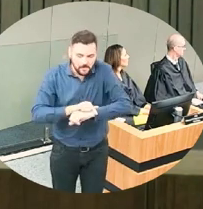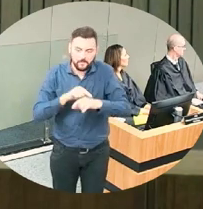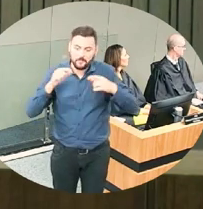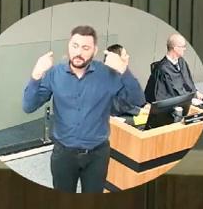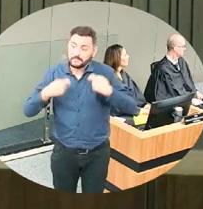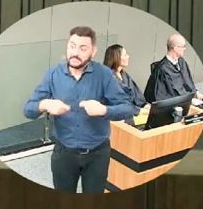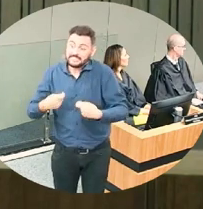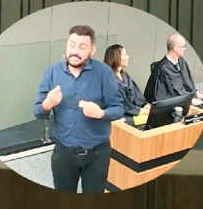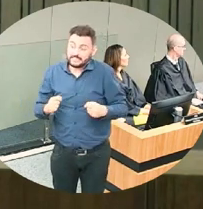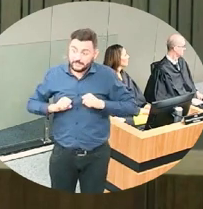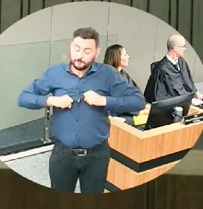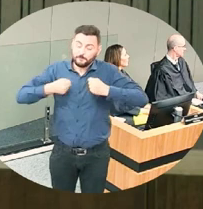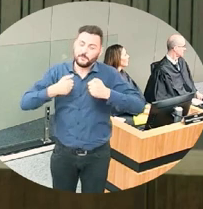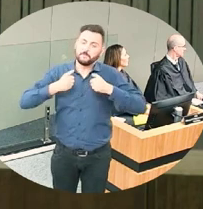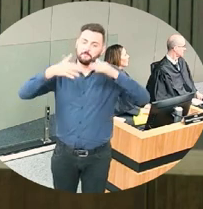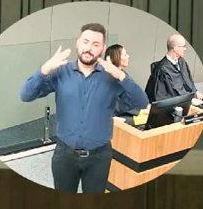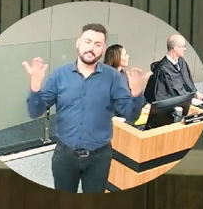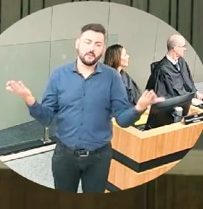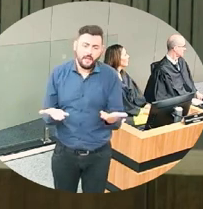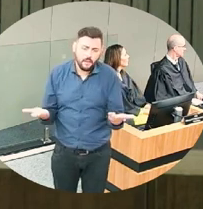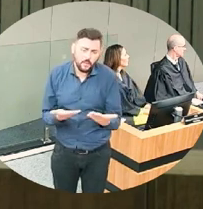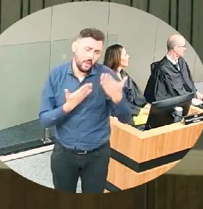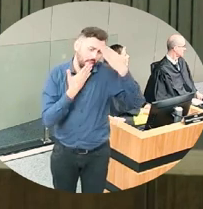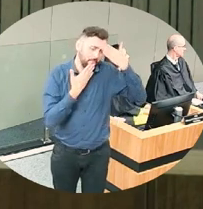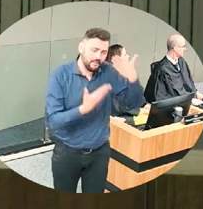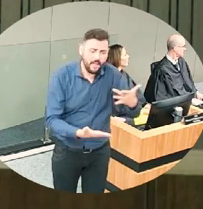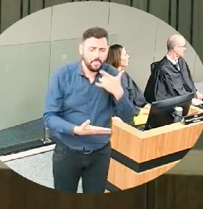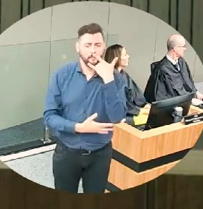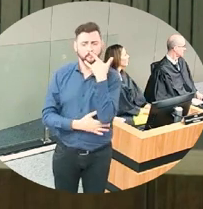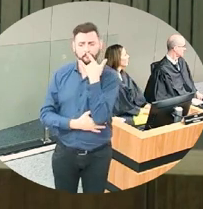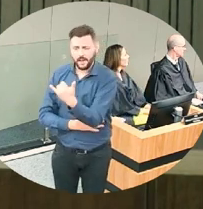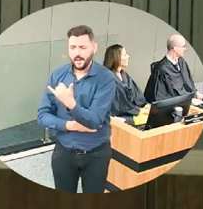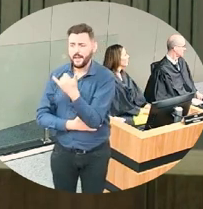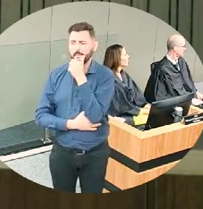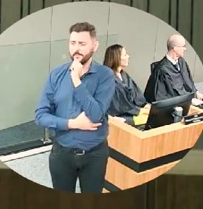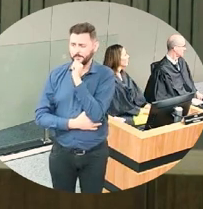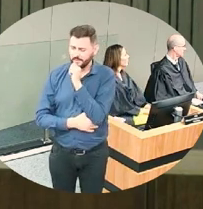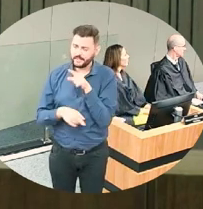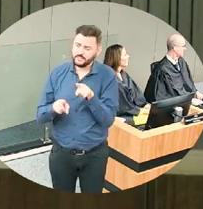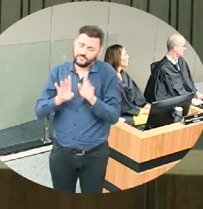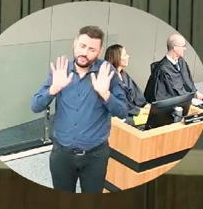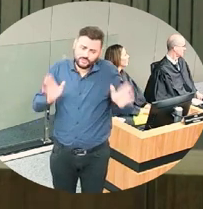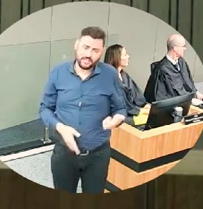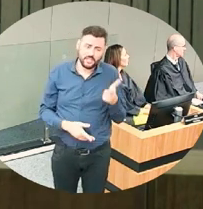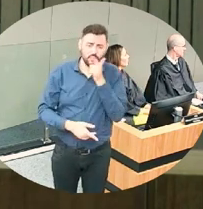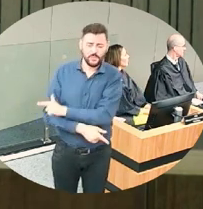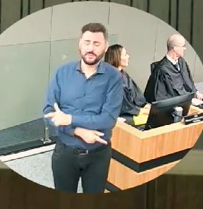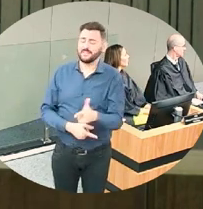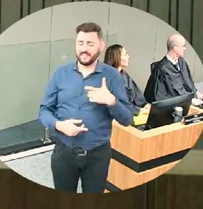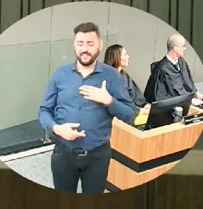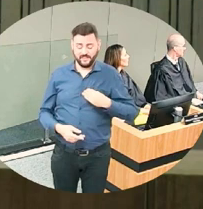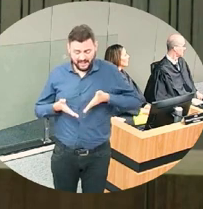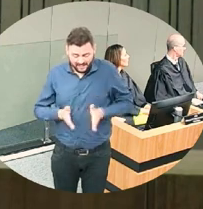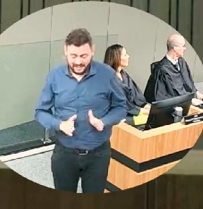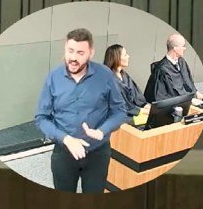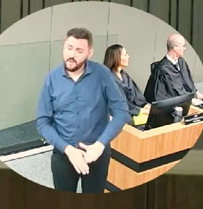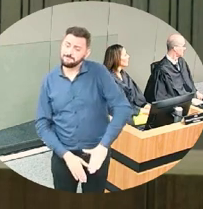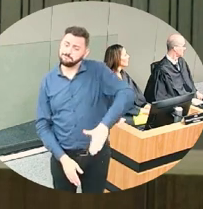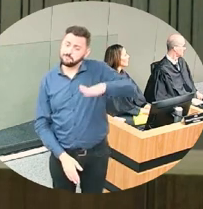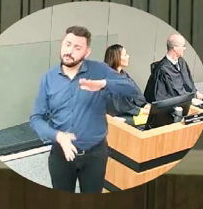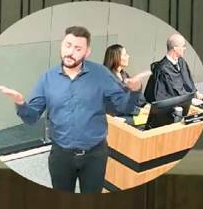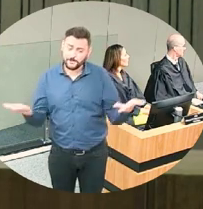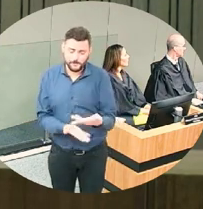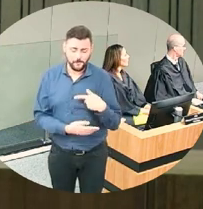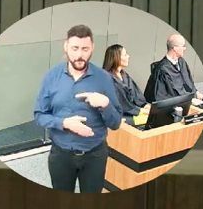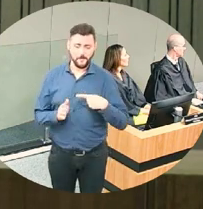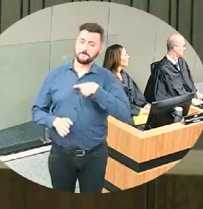honraria assim comeo agradecendo a meus pares que me galgaram a condição de Presidente dessa corte com compromisso de